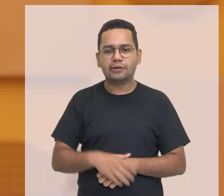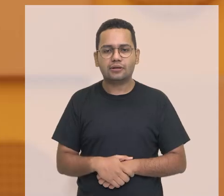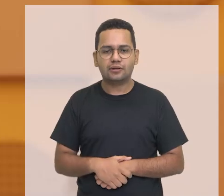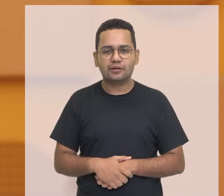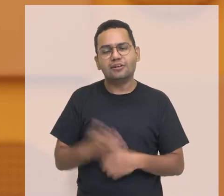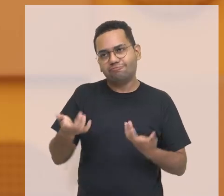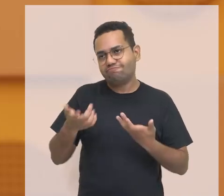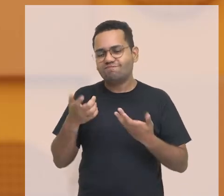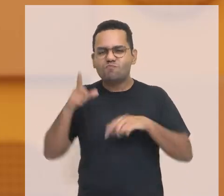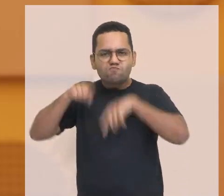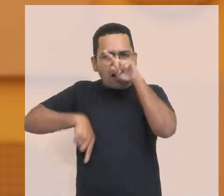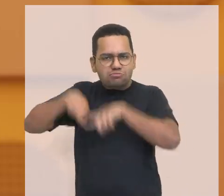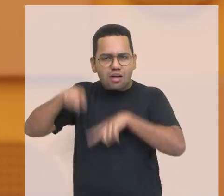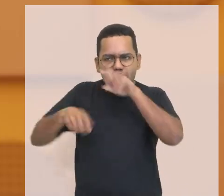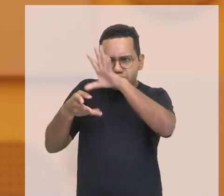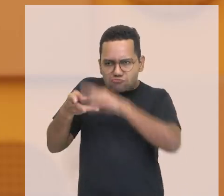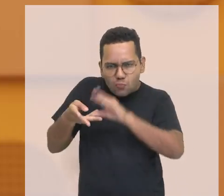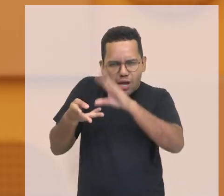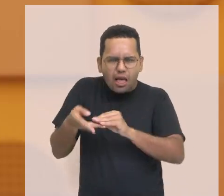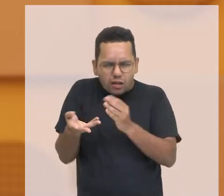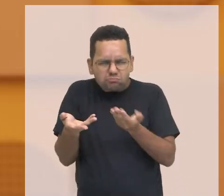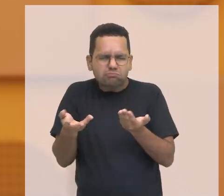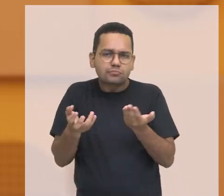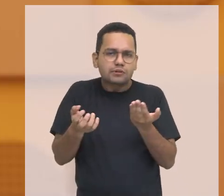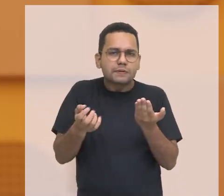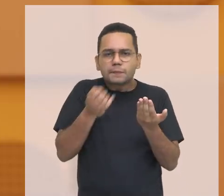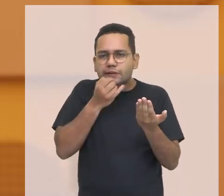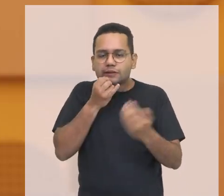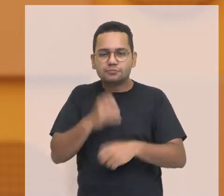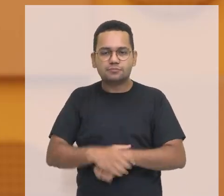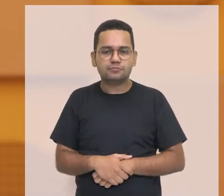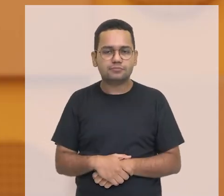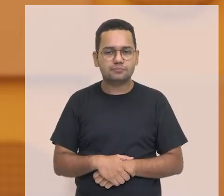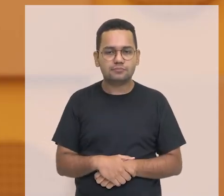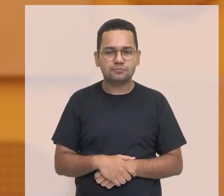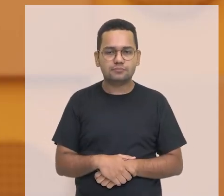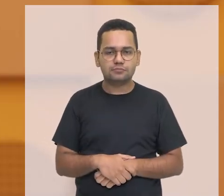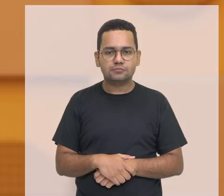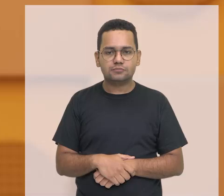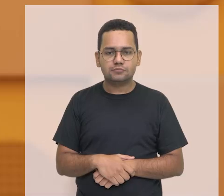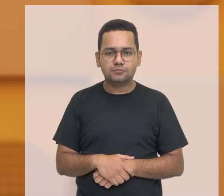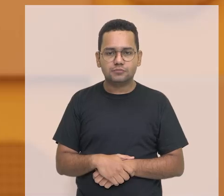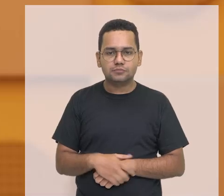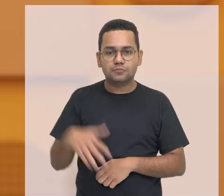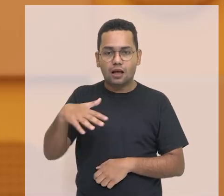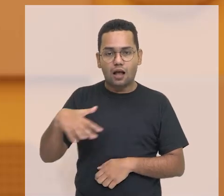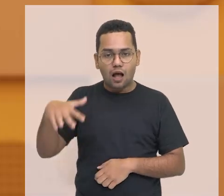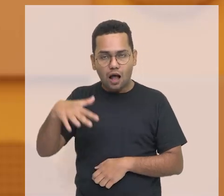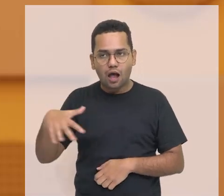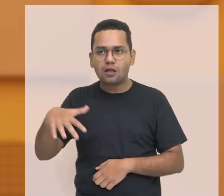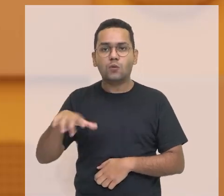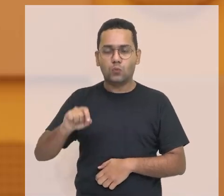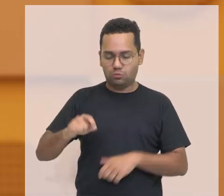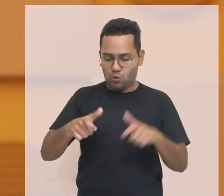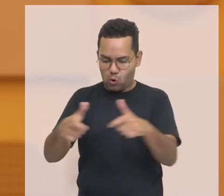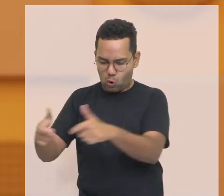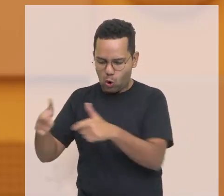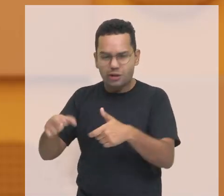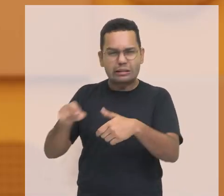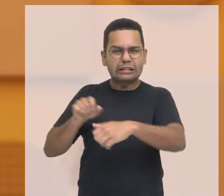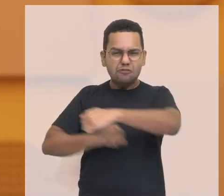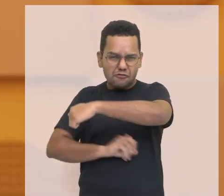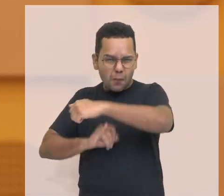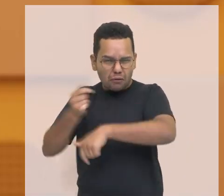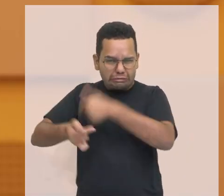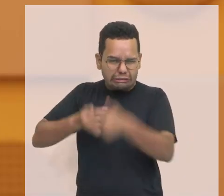Xing Ling, que muitas das vezes ali tomaram o mercado informal, chamados camelôs, mas hoje a